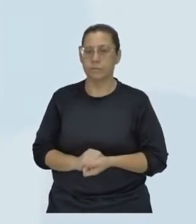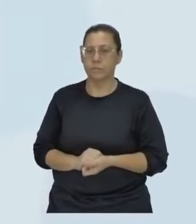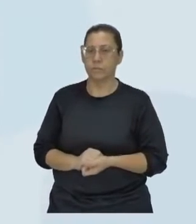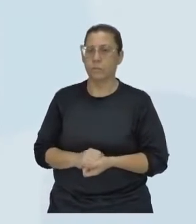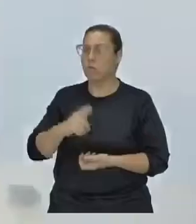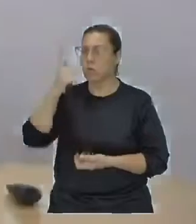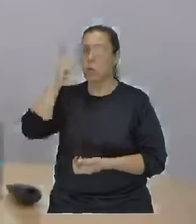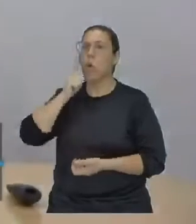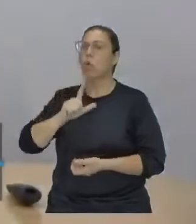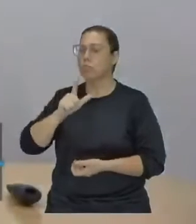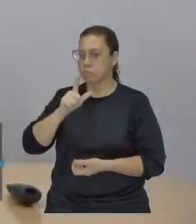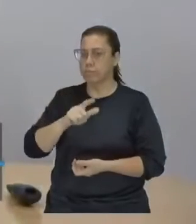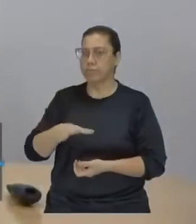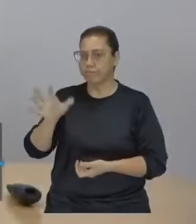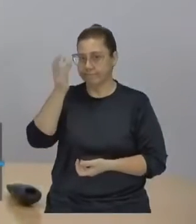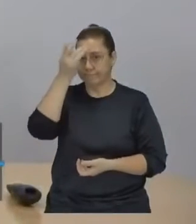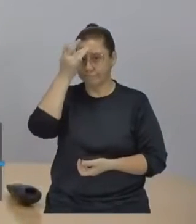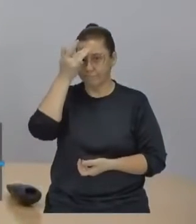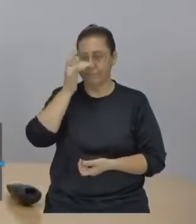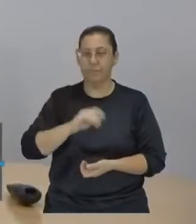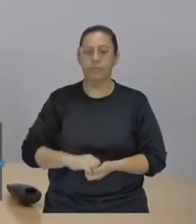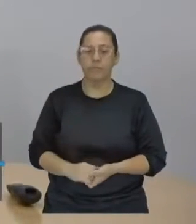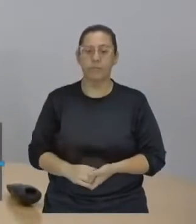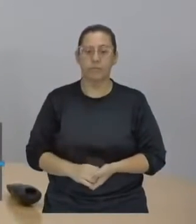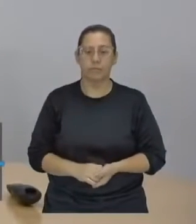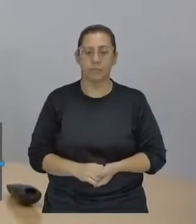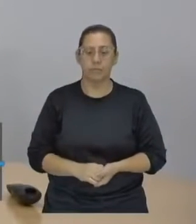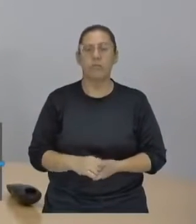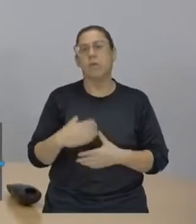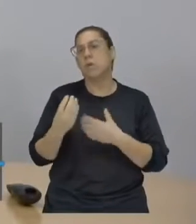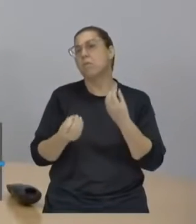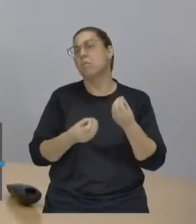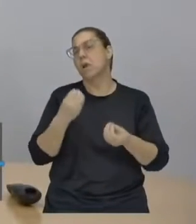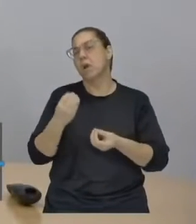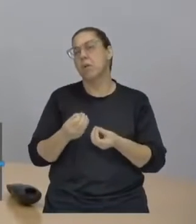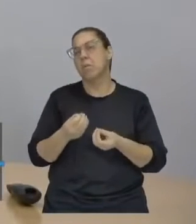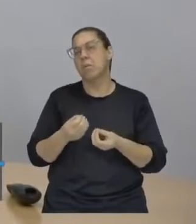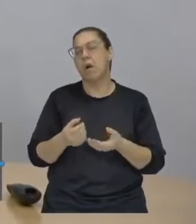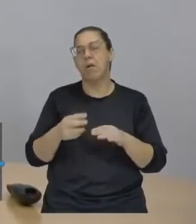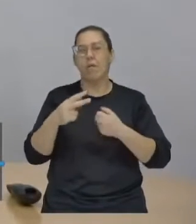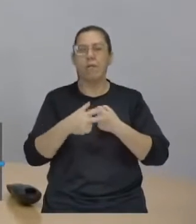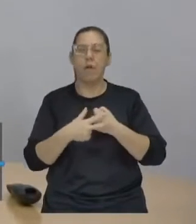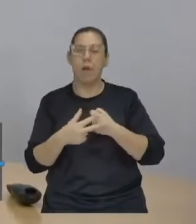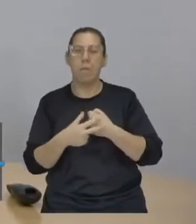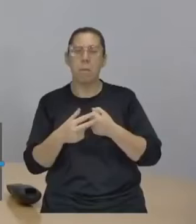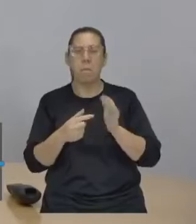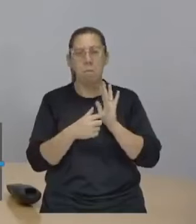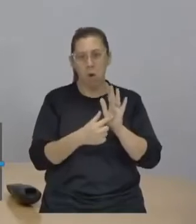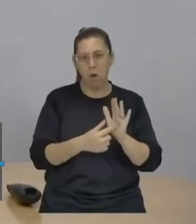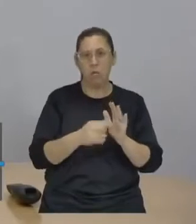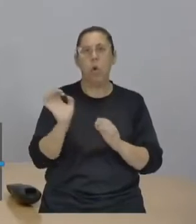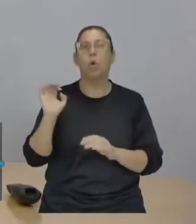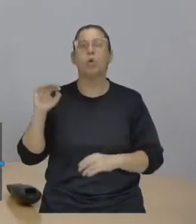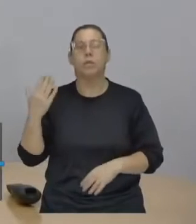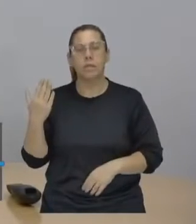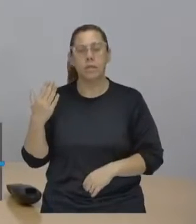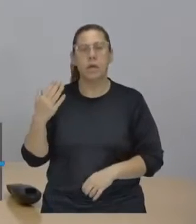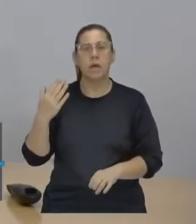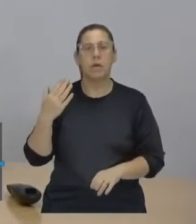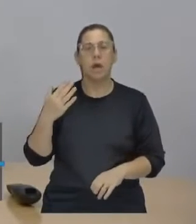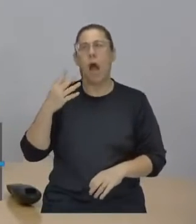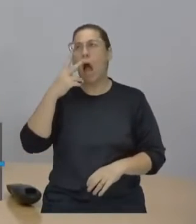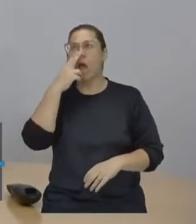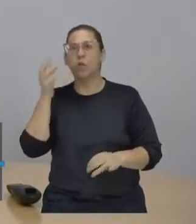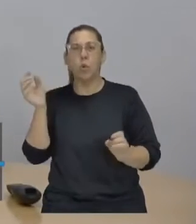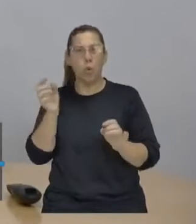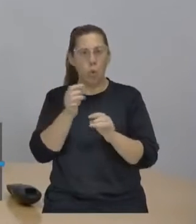consegue gravar um pouquinho mais, ok? E por que eu falo que o verbo expressa fato, acontecimento? Eu acho que